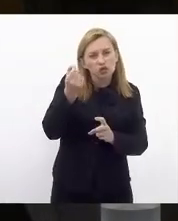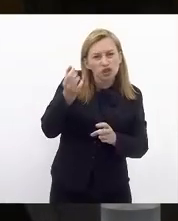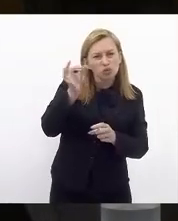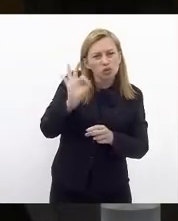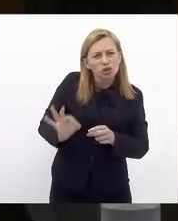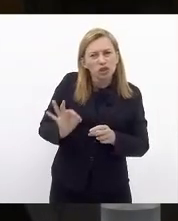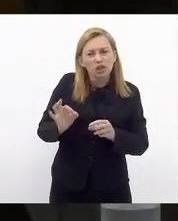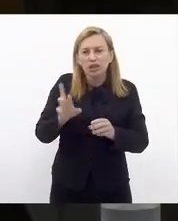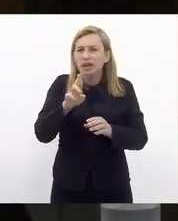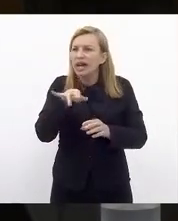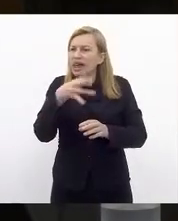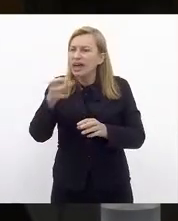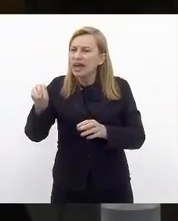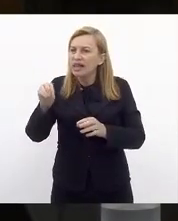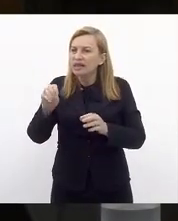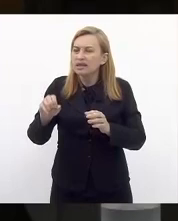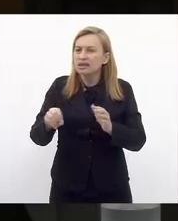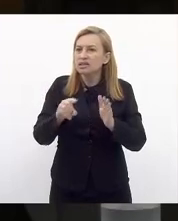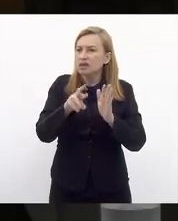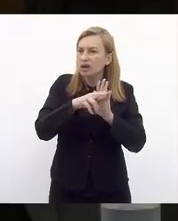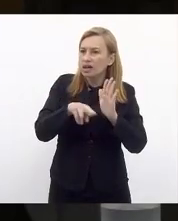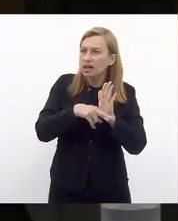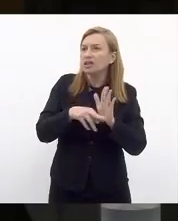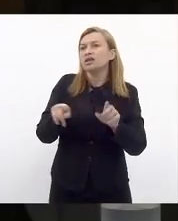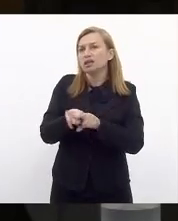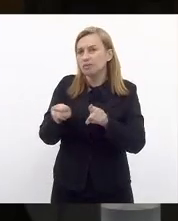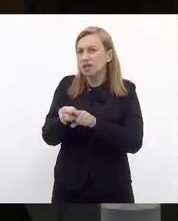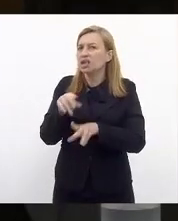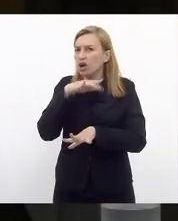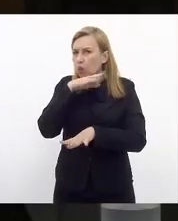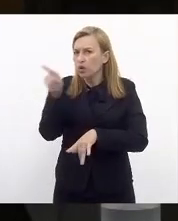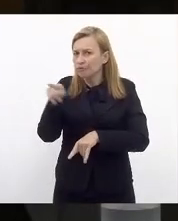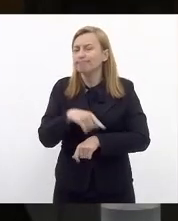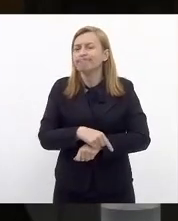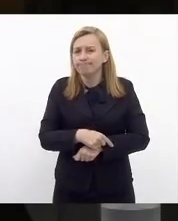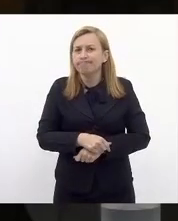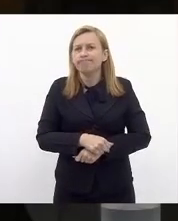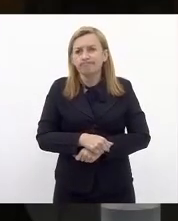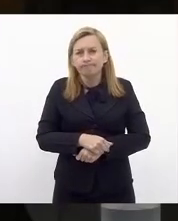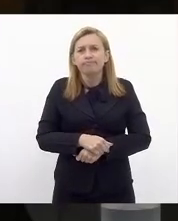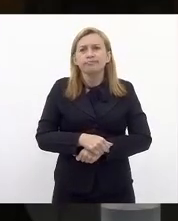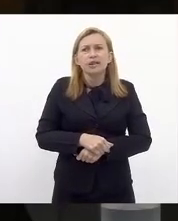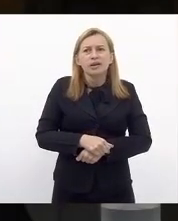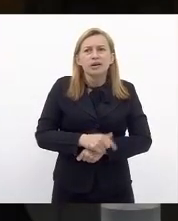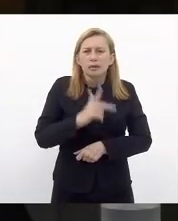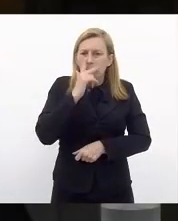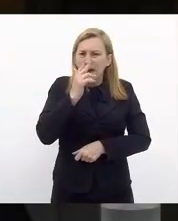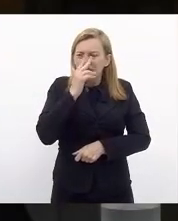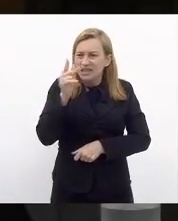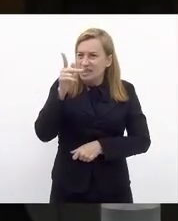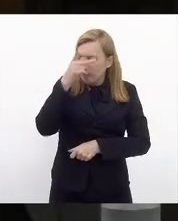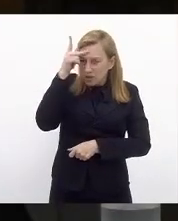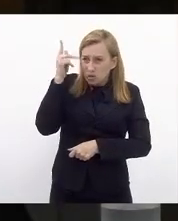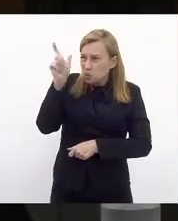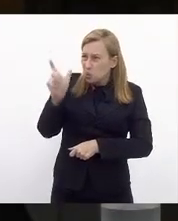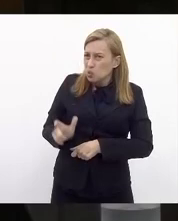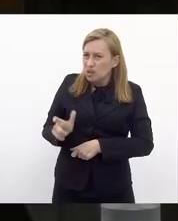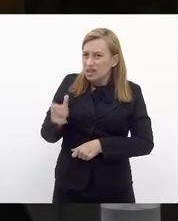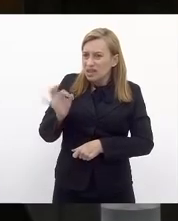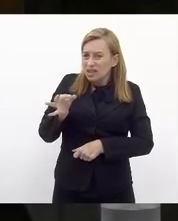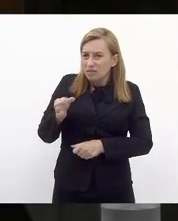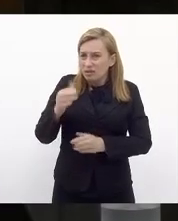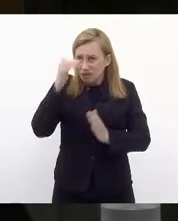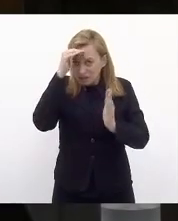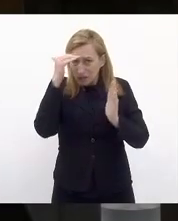vinte por cento na regra de transição também tem uma medida muito dura né dá uma medida que faz com que a pessoa praticamente que